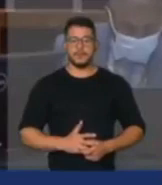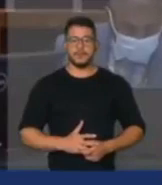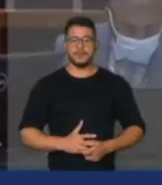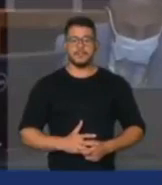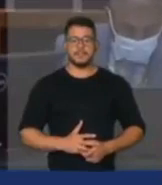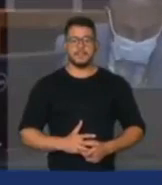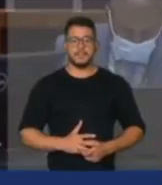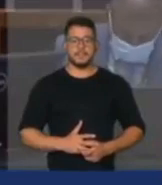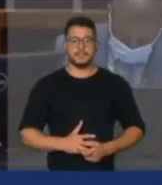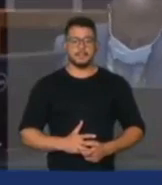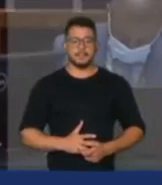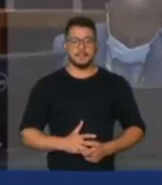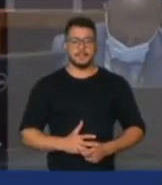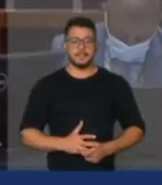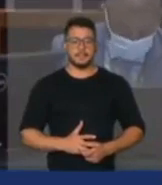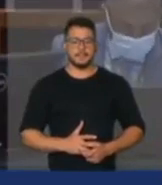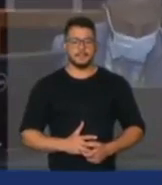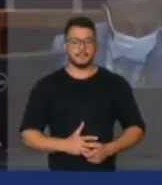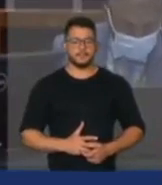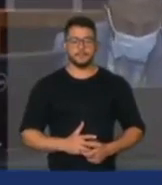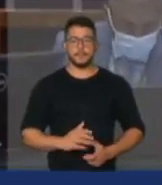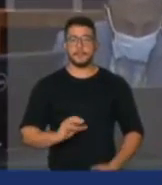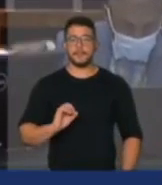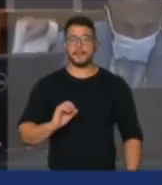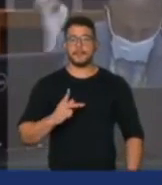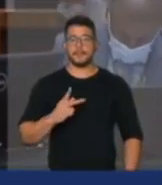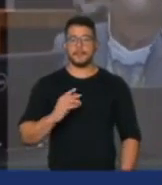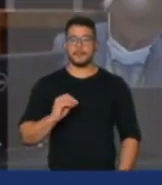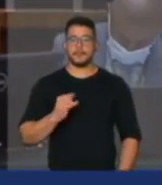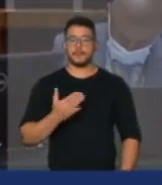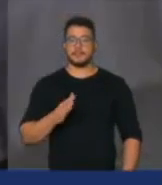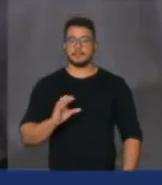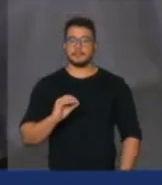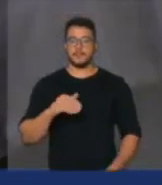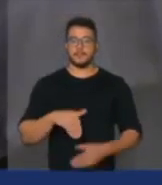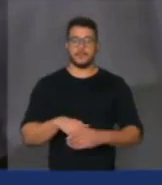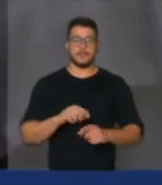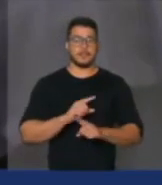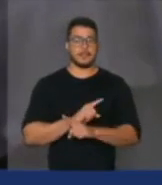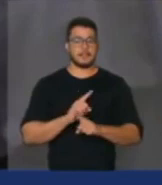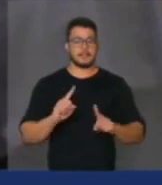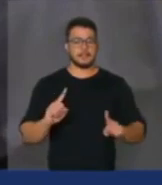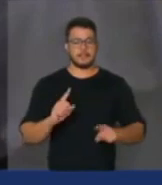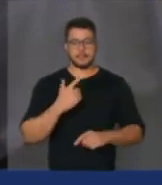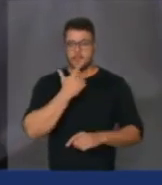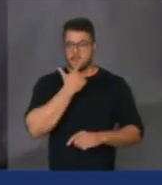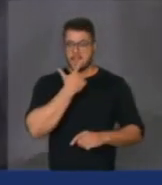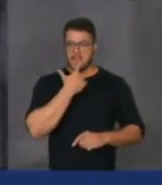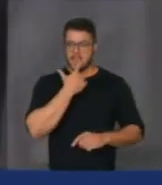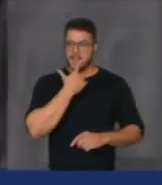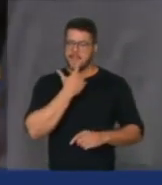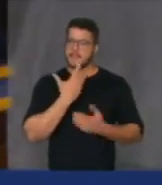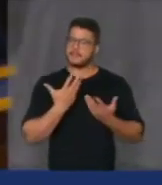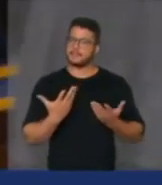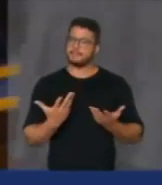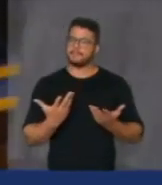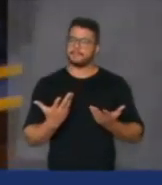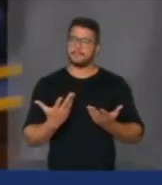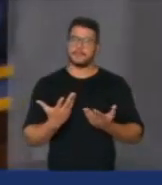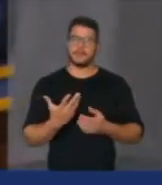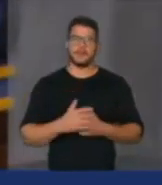Oposição, deputado. Obrigado, presidente. A oposição é não. E é difícil que o governo consiga